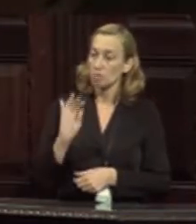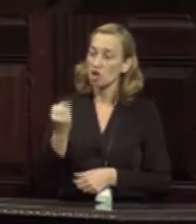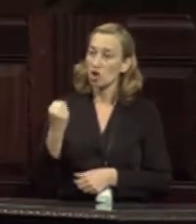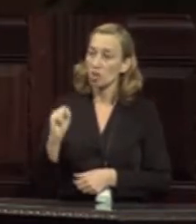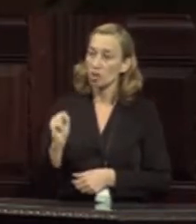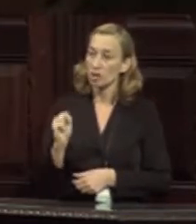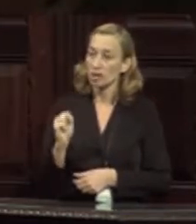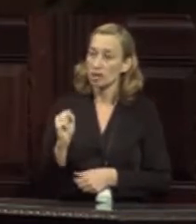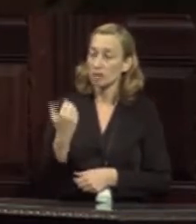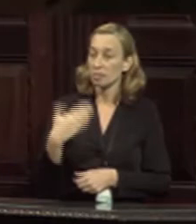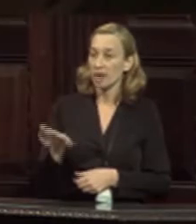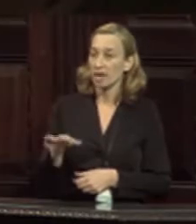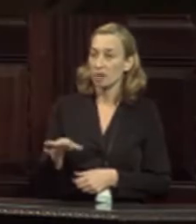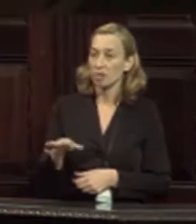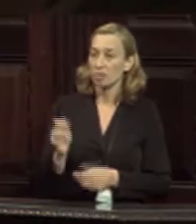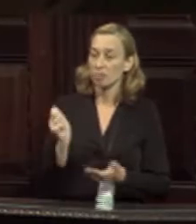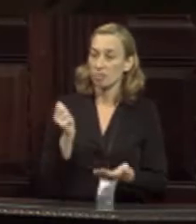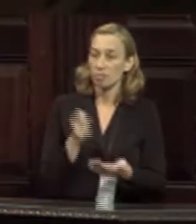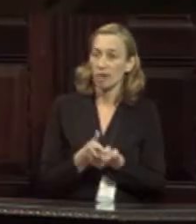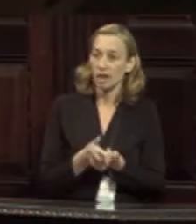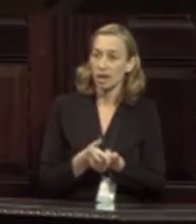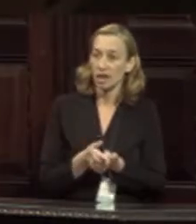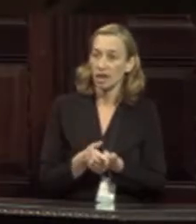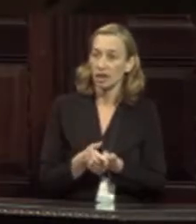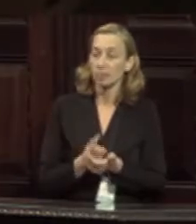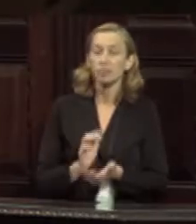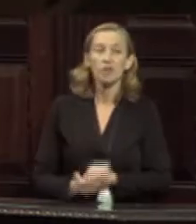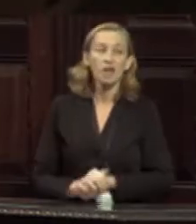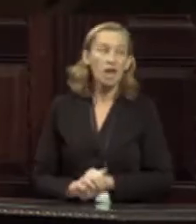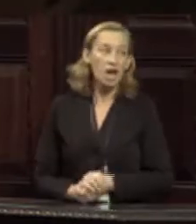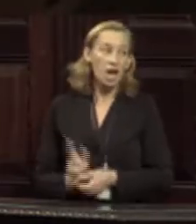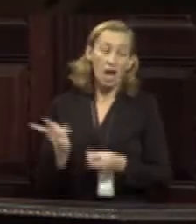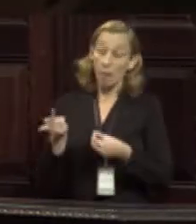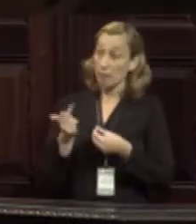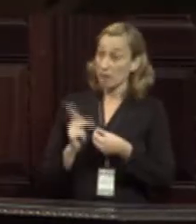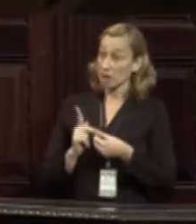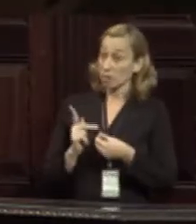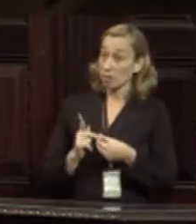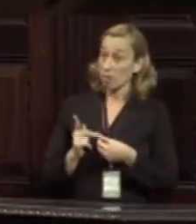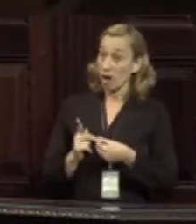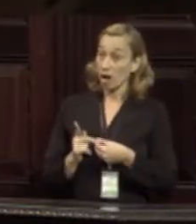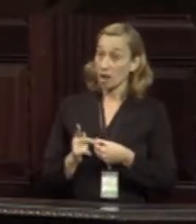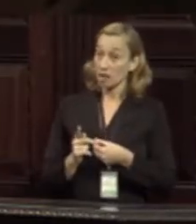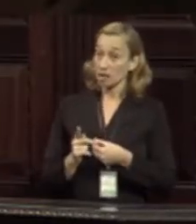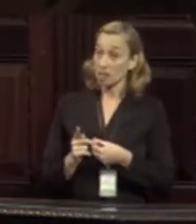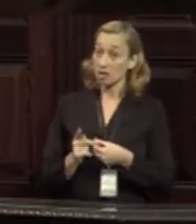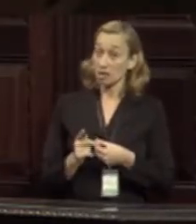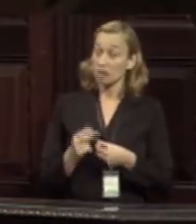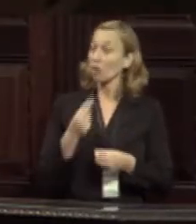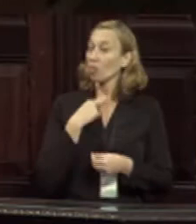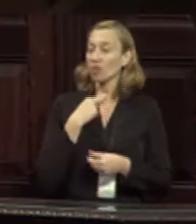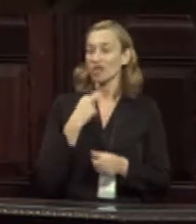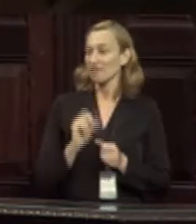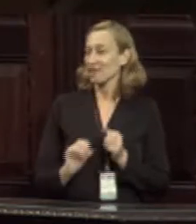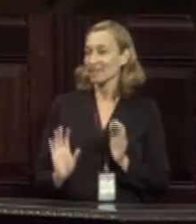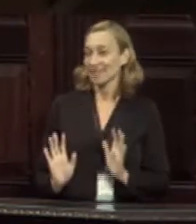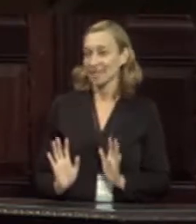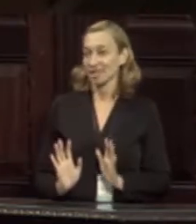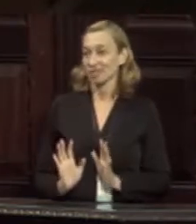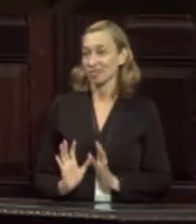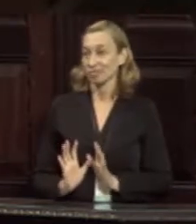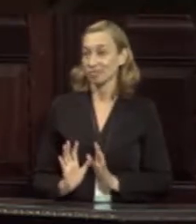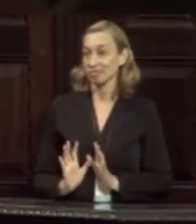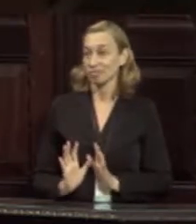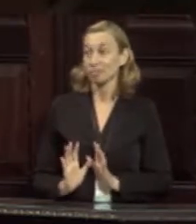que regulamentava os royalties, não dizia que a Petrobras não podia fazer isso. Por via de